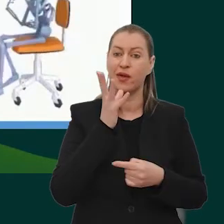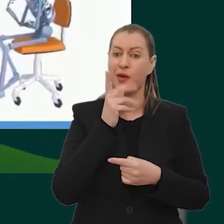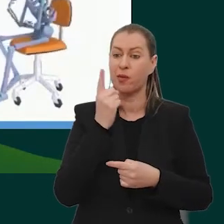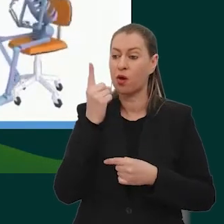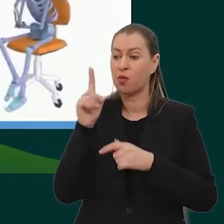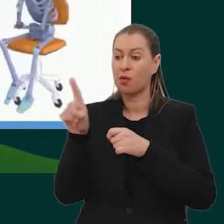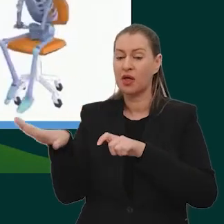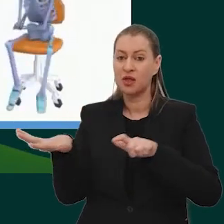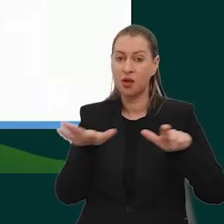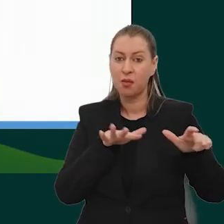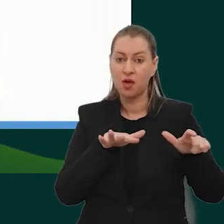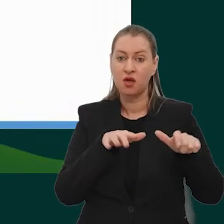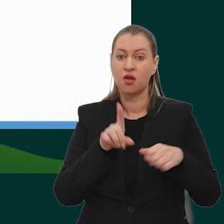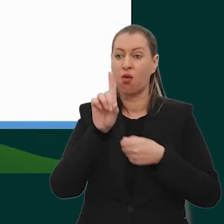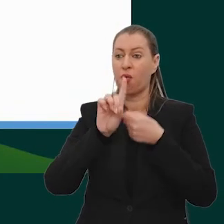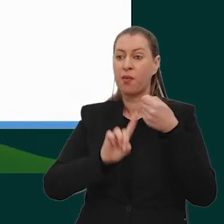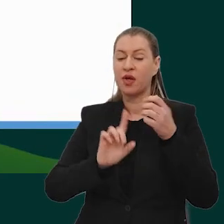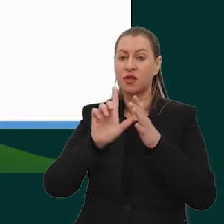mês depois.